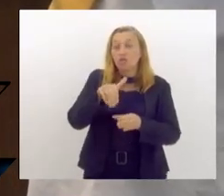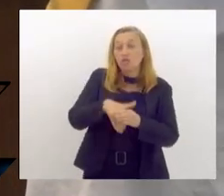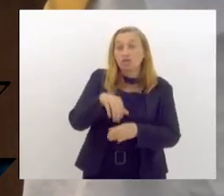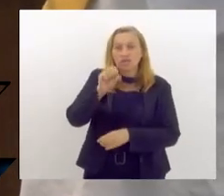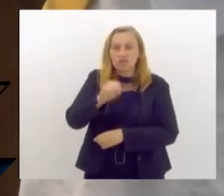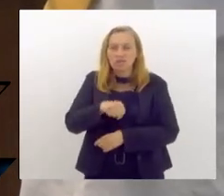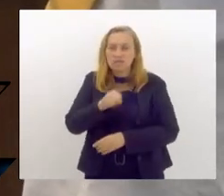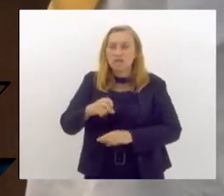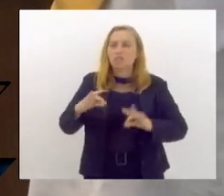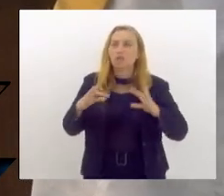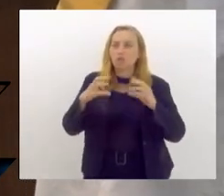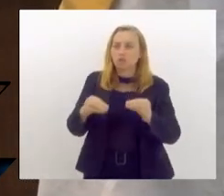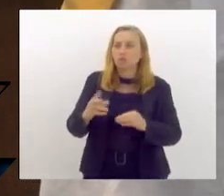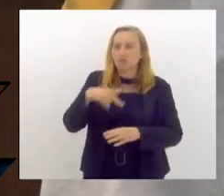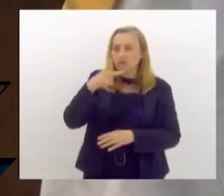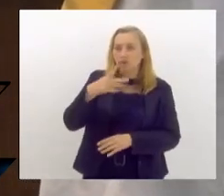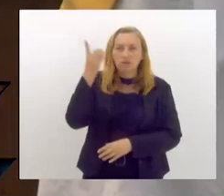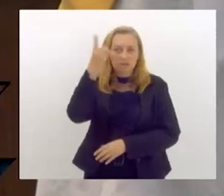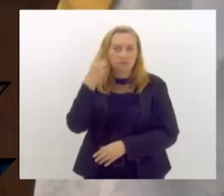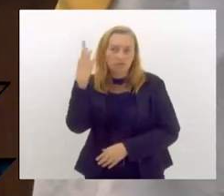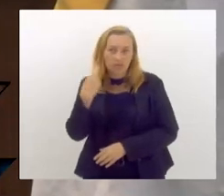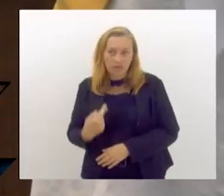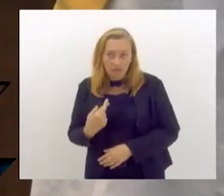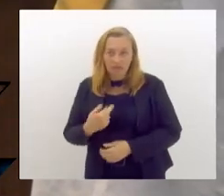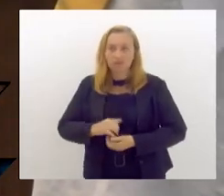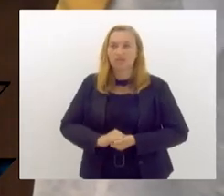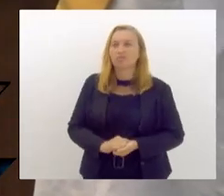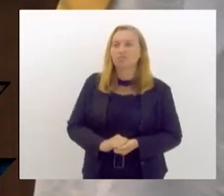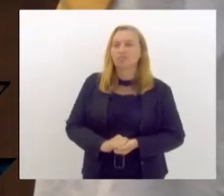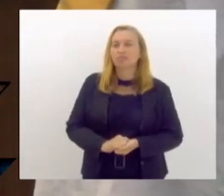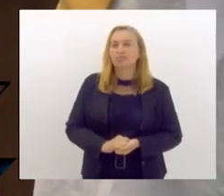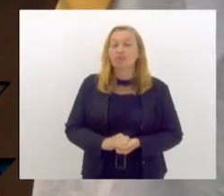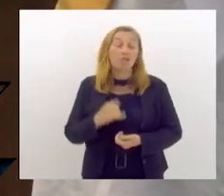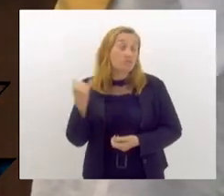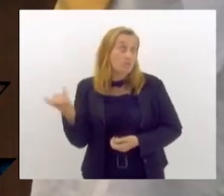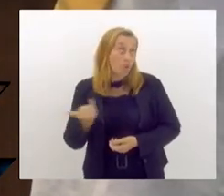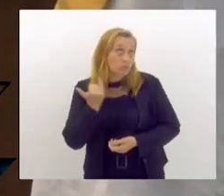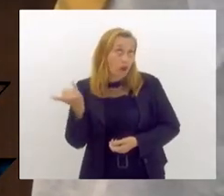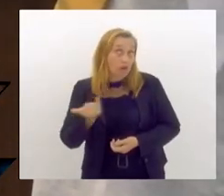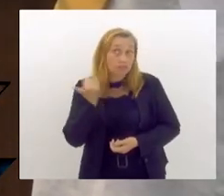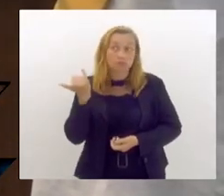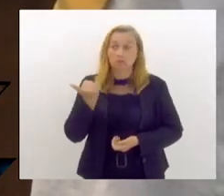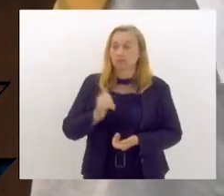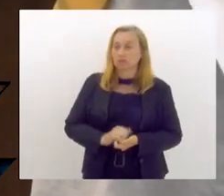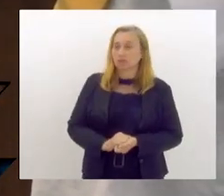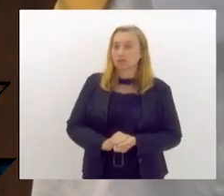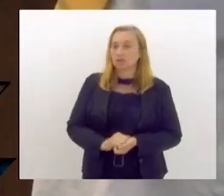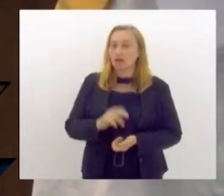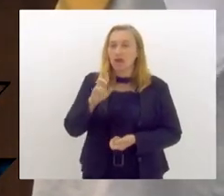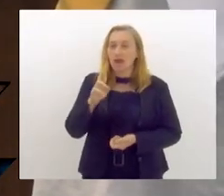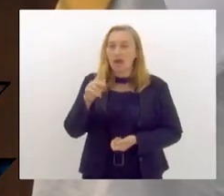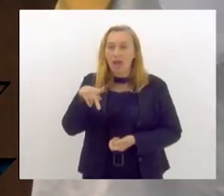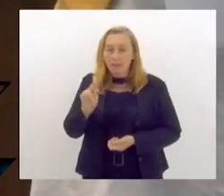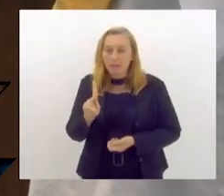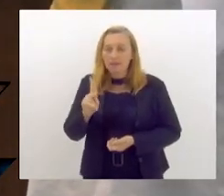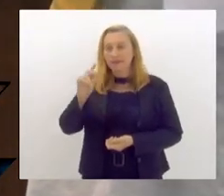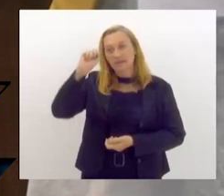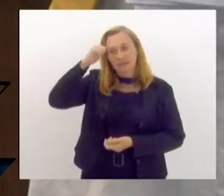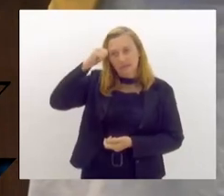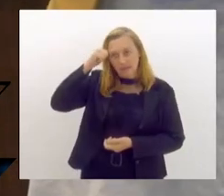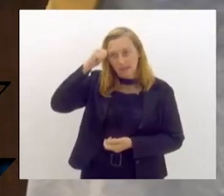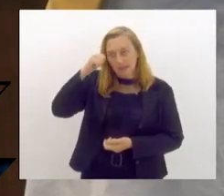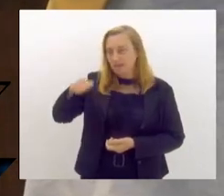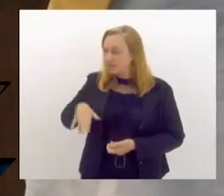falou aqui a deputada Renata Souza, a importância de um rapper negro, oriundo